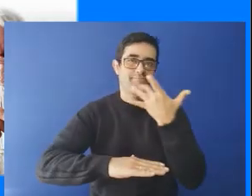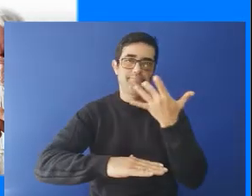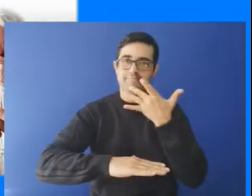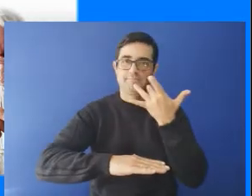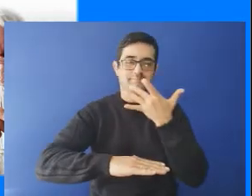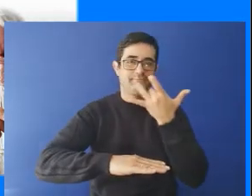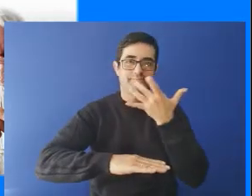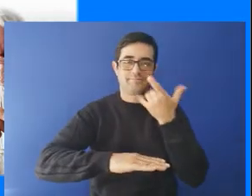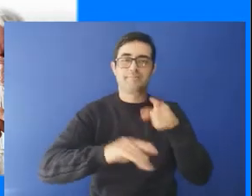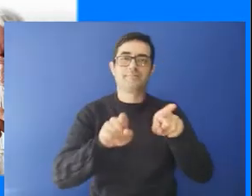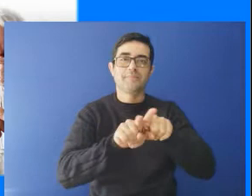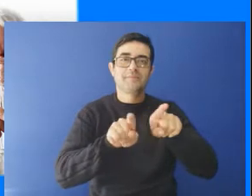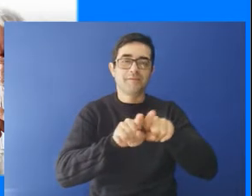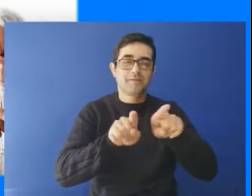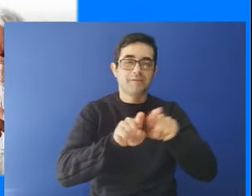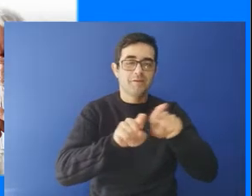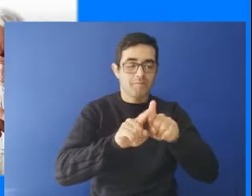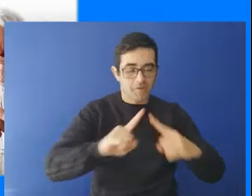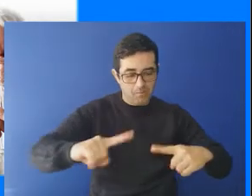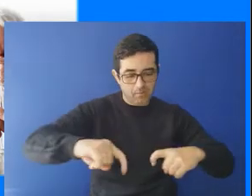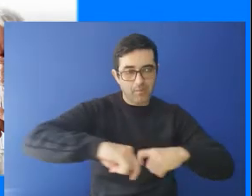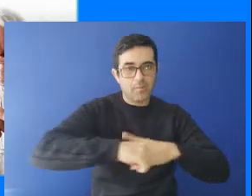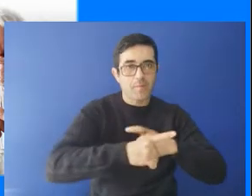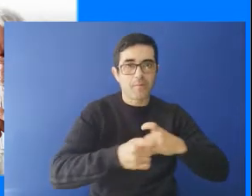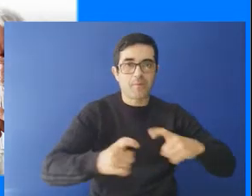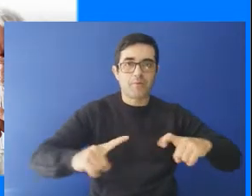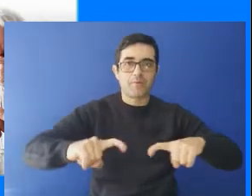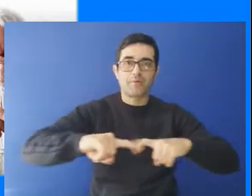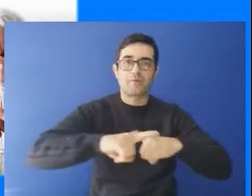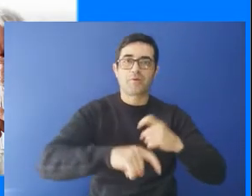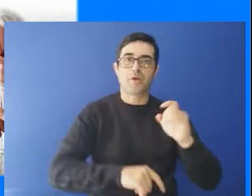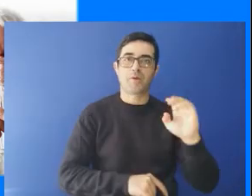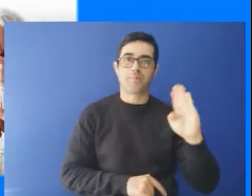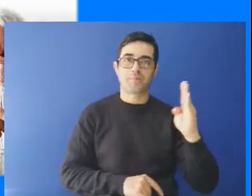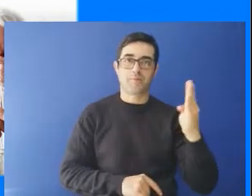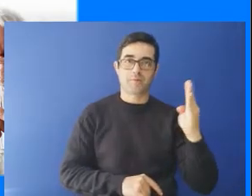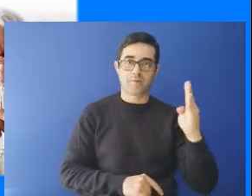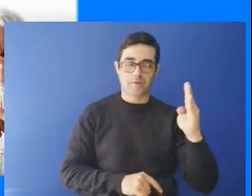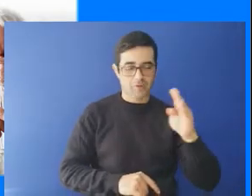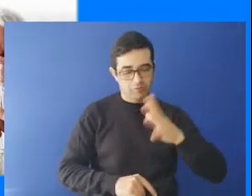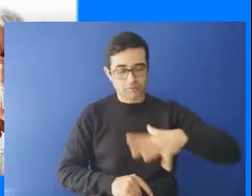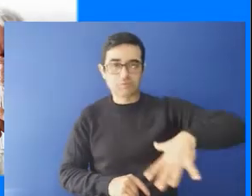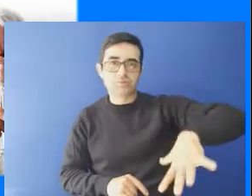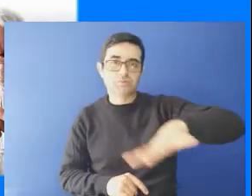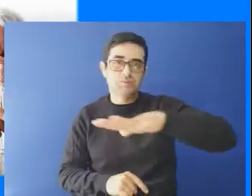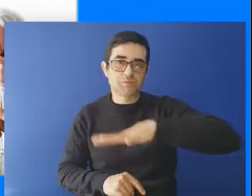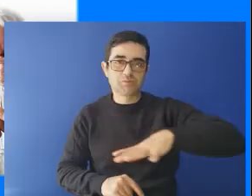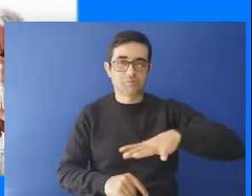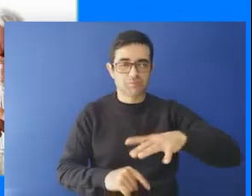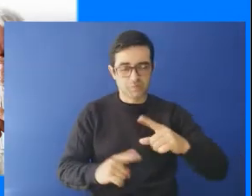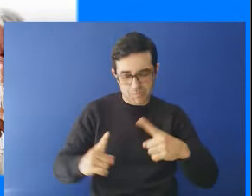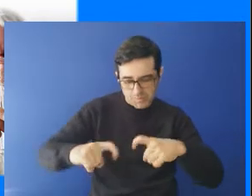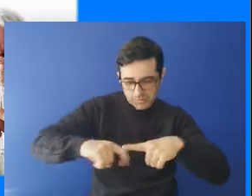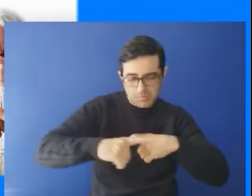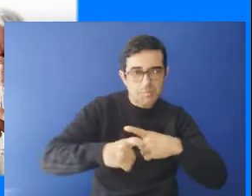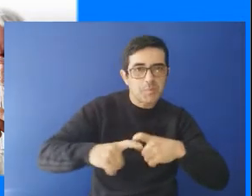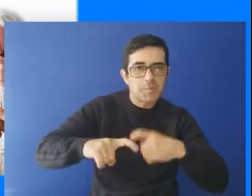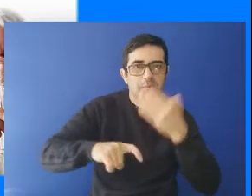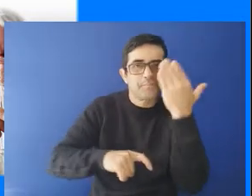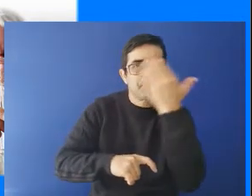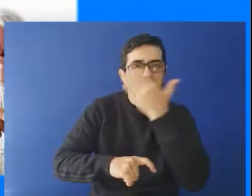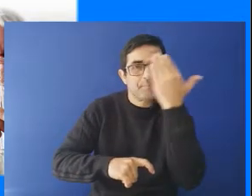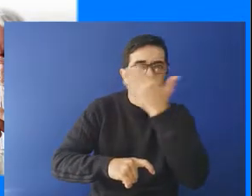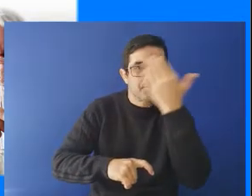penetra muito bem, a gente tem uma grande atividade biológica, então nós temos tanto a mesofauna quanto micro-organismos